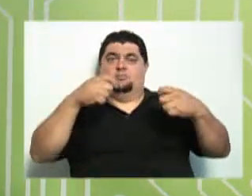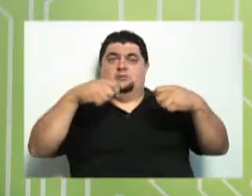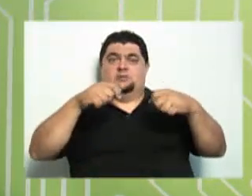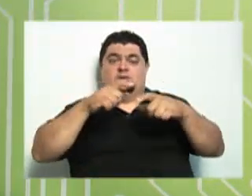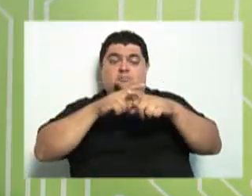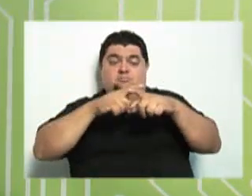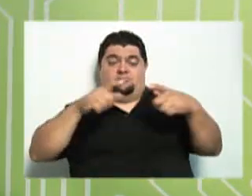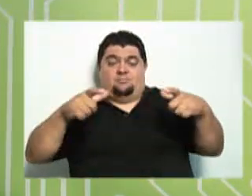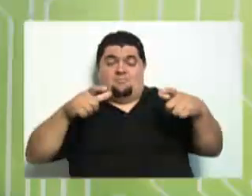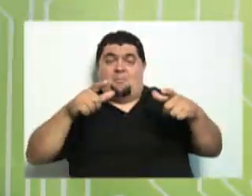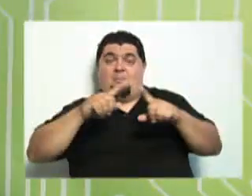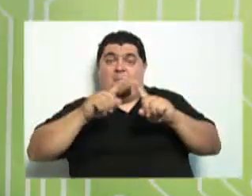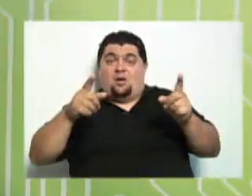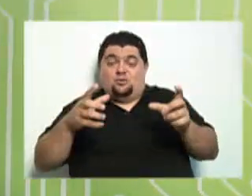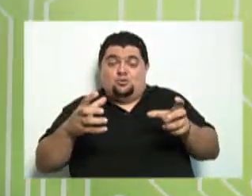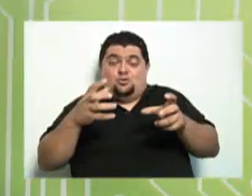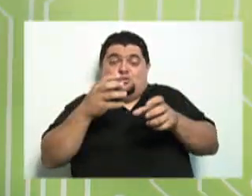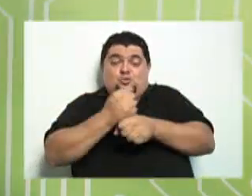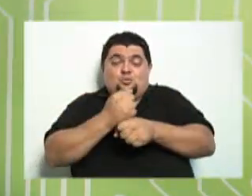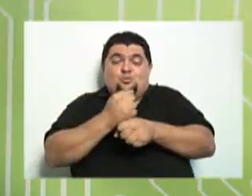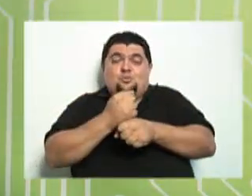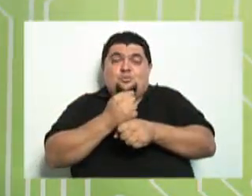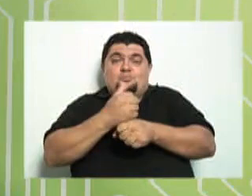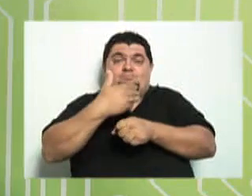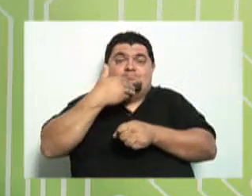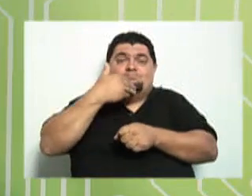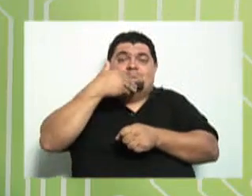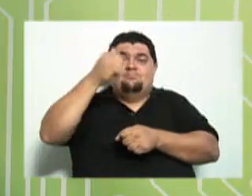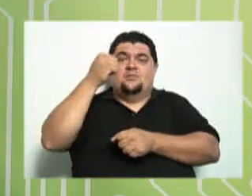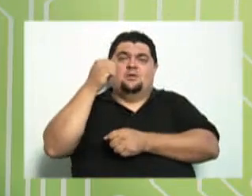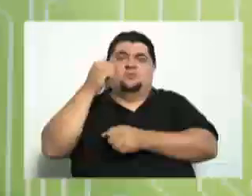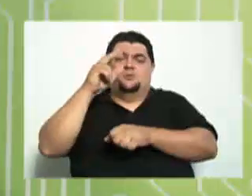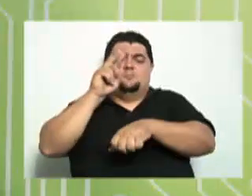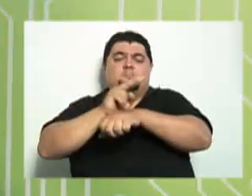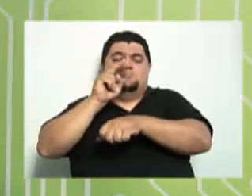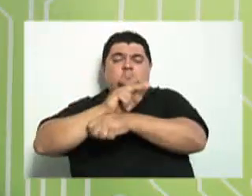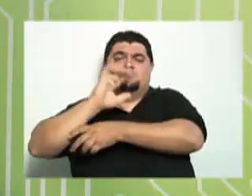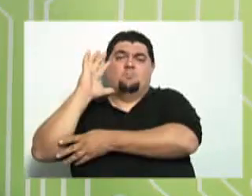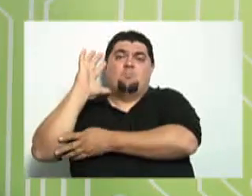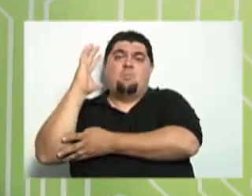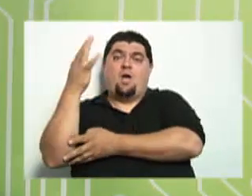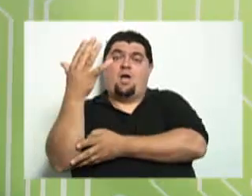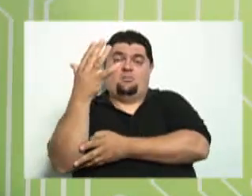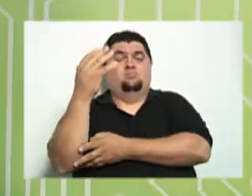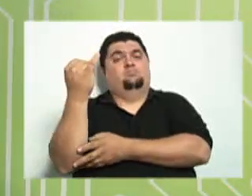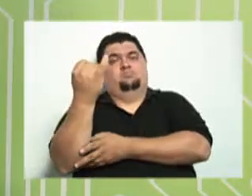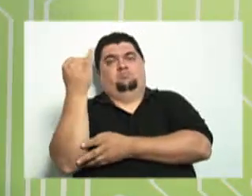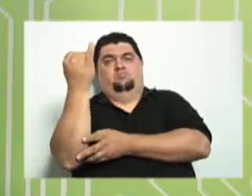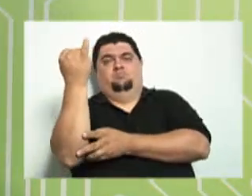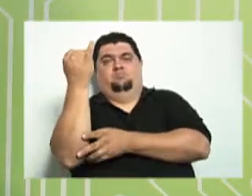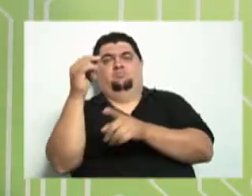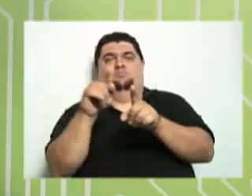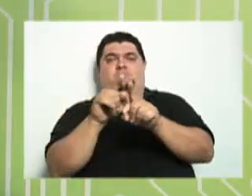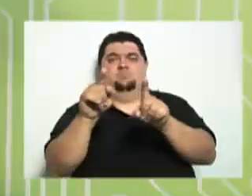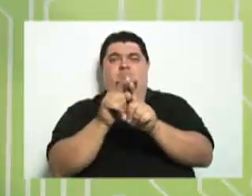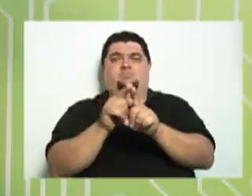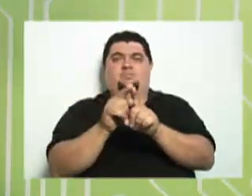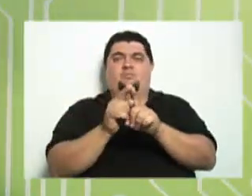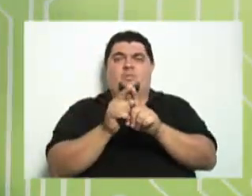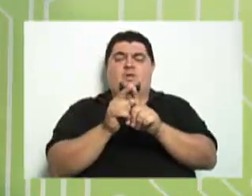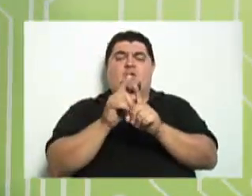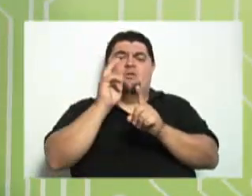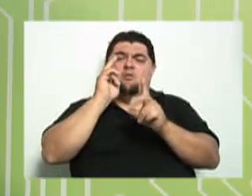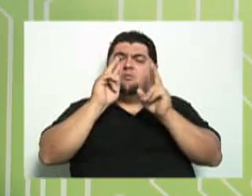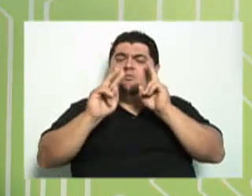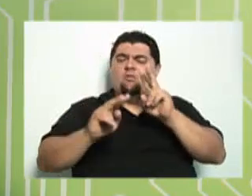com qualidade. Eu não posso destruir o meio ambiente para promover esse crescimento. É preciso também ver para quem